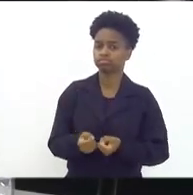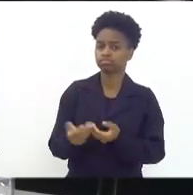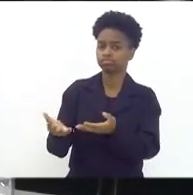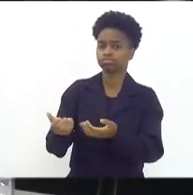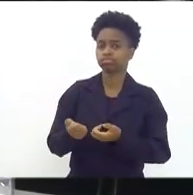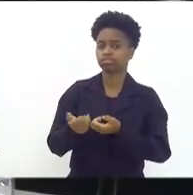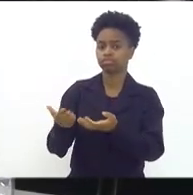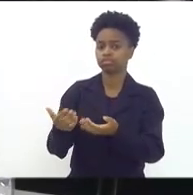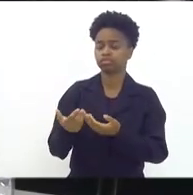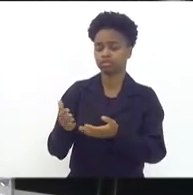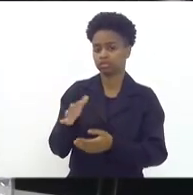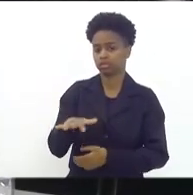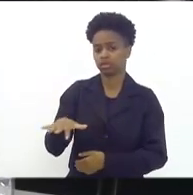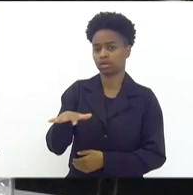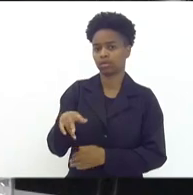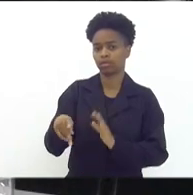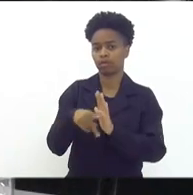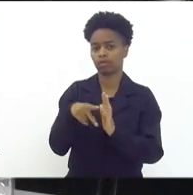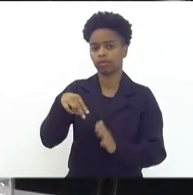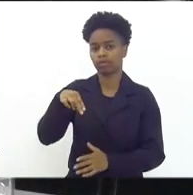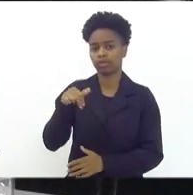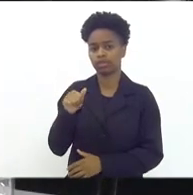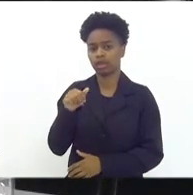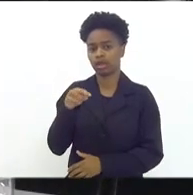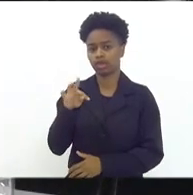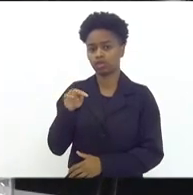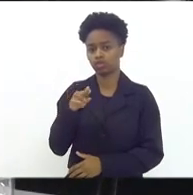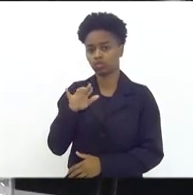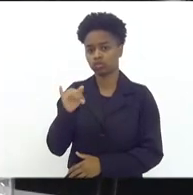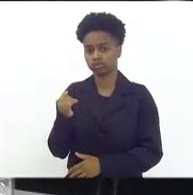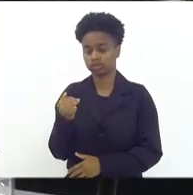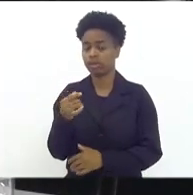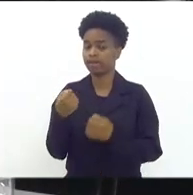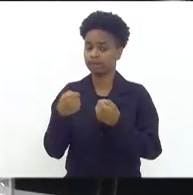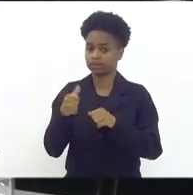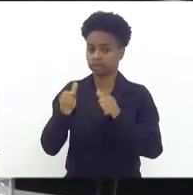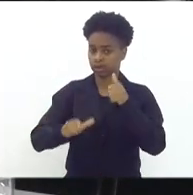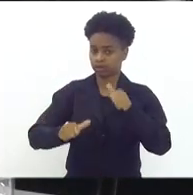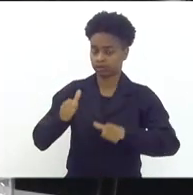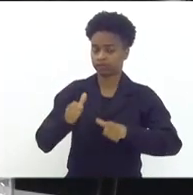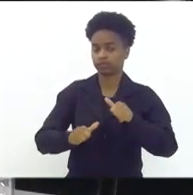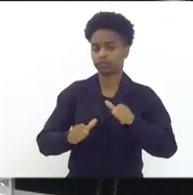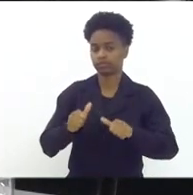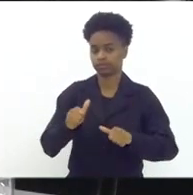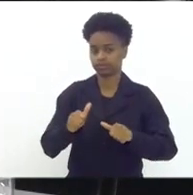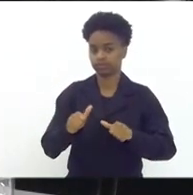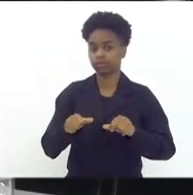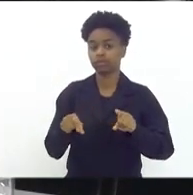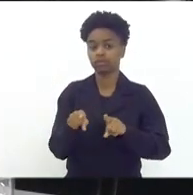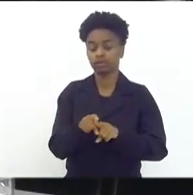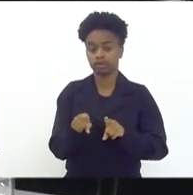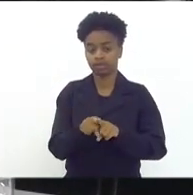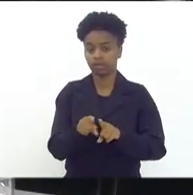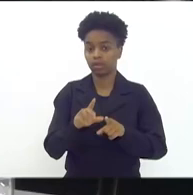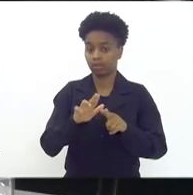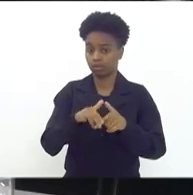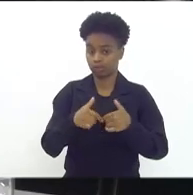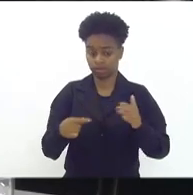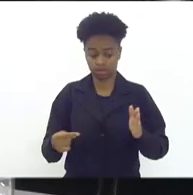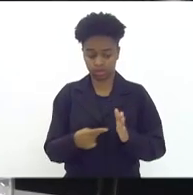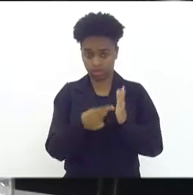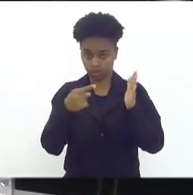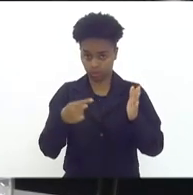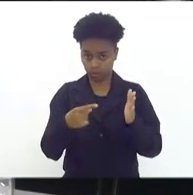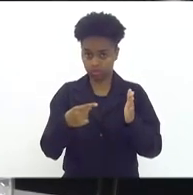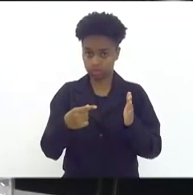na base de compressão da natas isso tem que ser avaliado e mediante as denúncias que eu venho